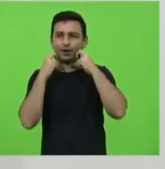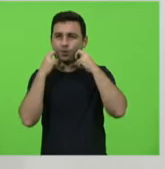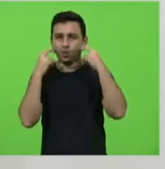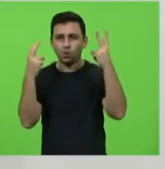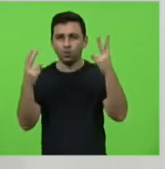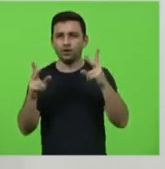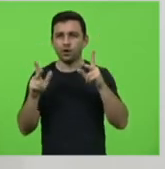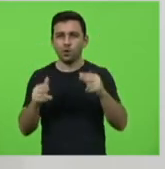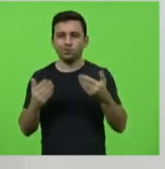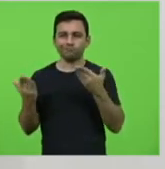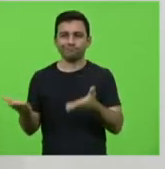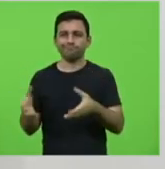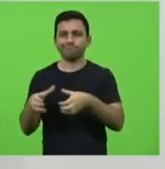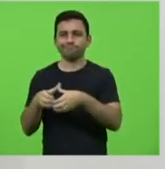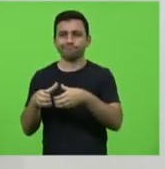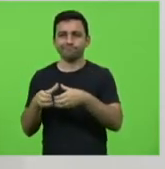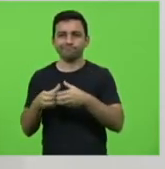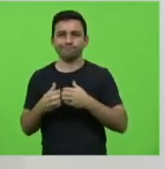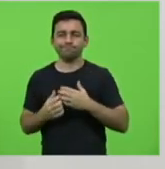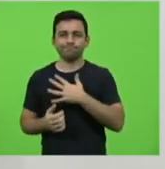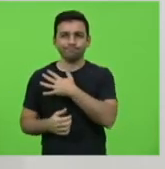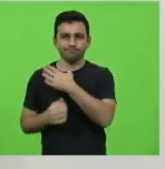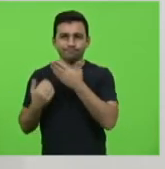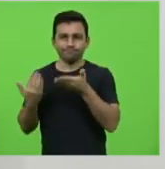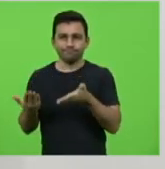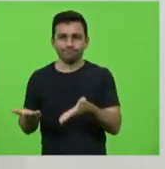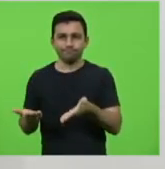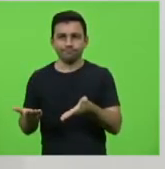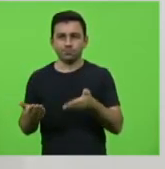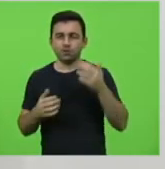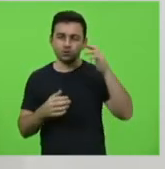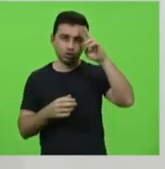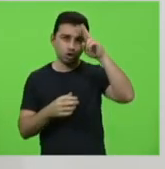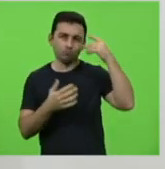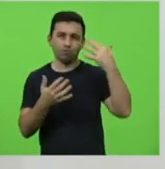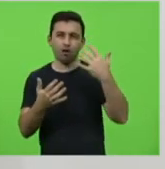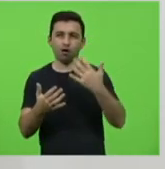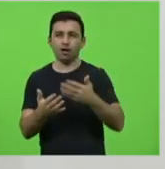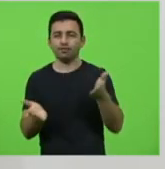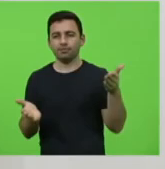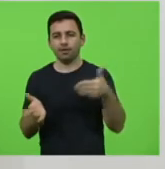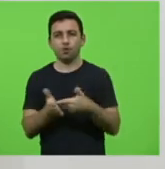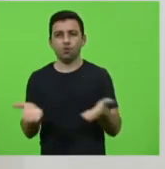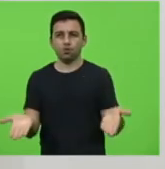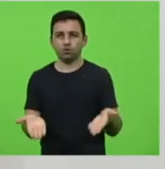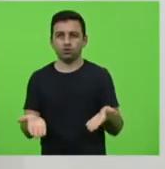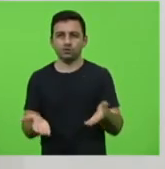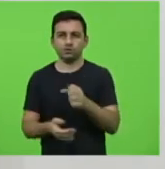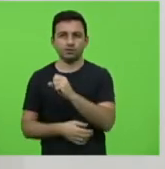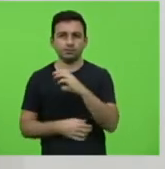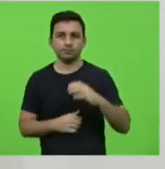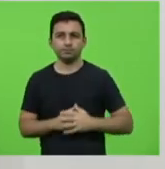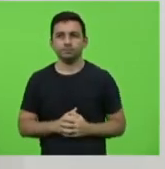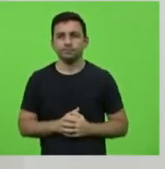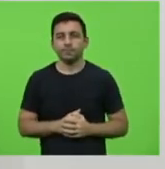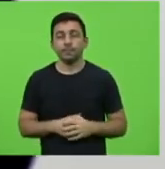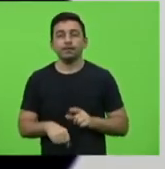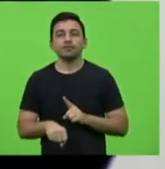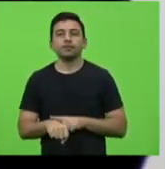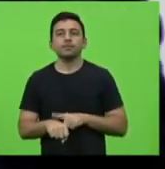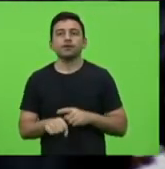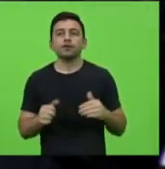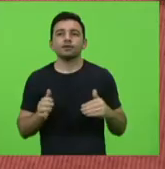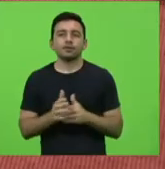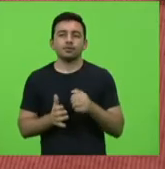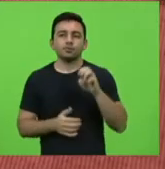este comando tem feito na história de Santa Catarina. Muito obrigado, senhor presidente. Pelo tempo de até 10 minutos, fará